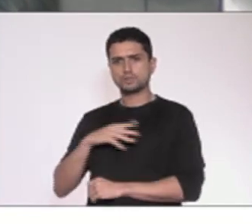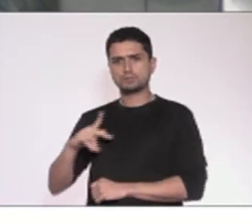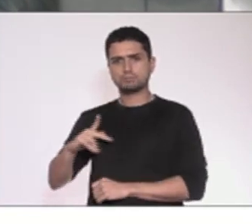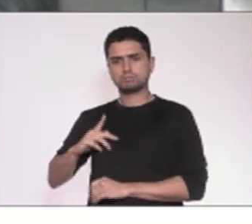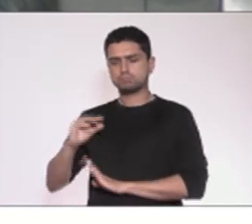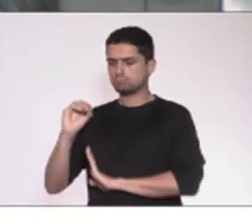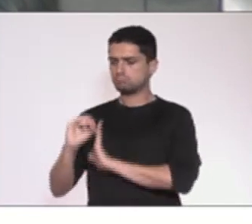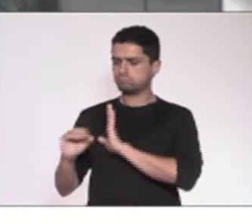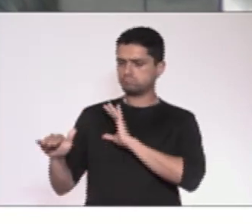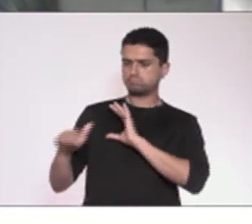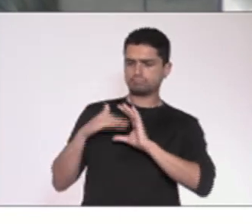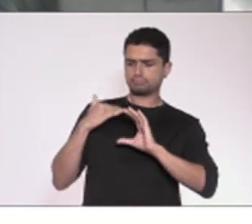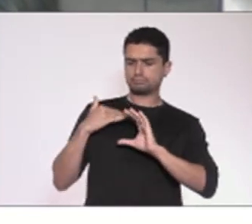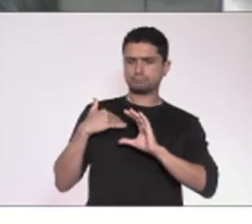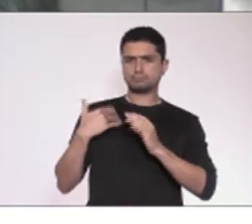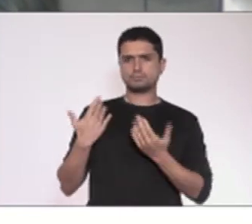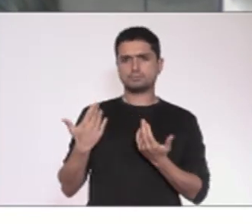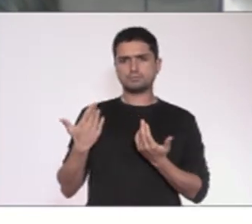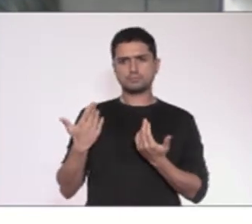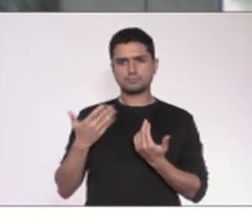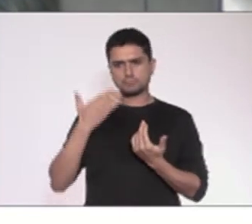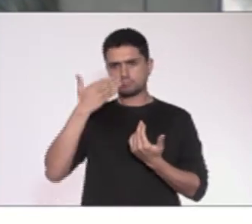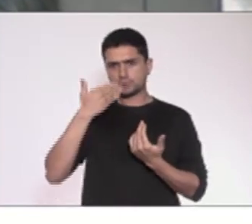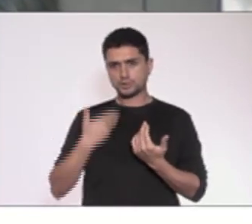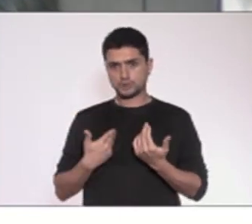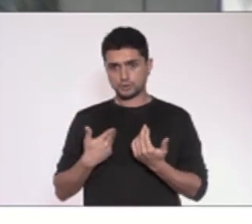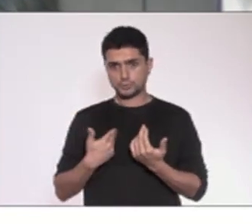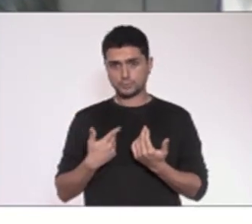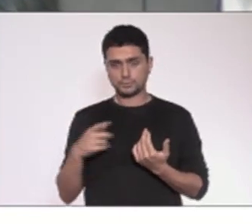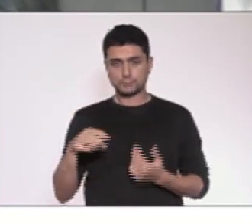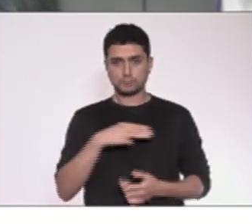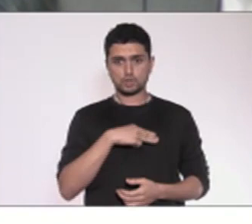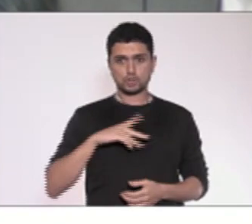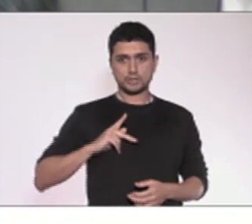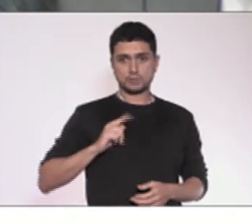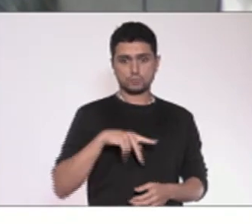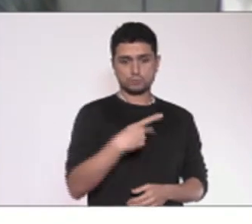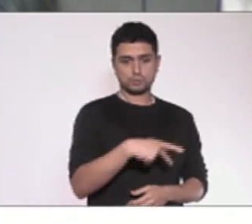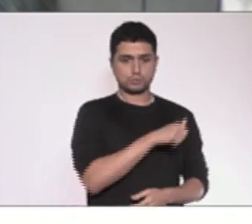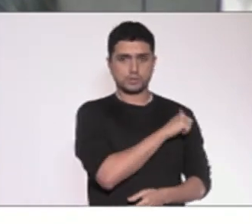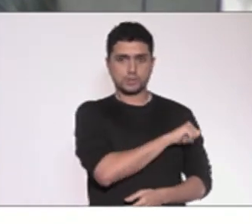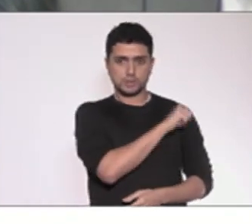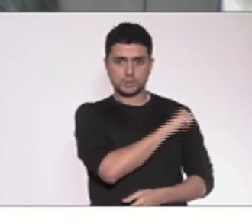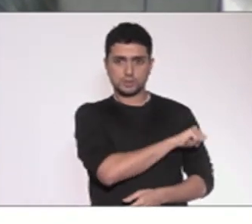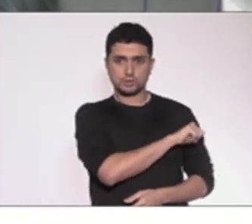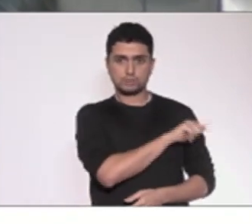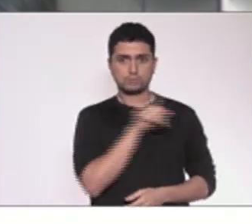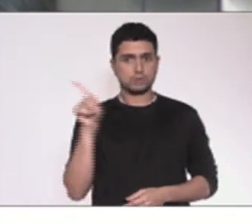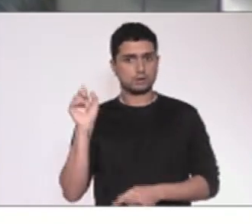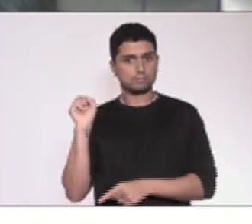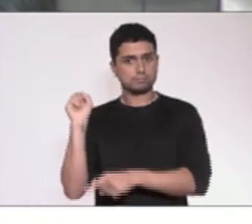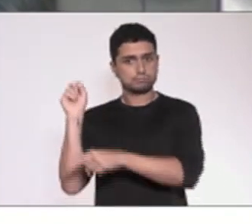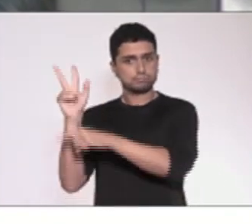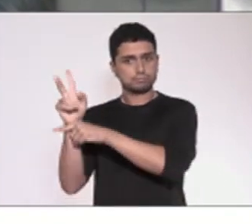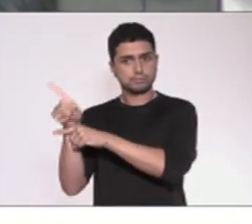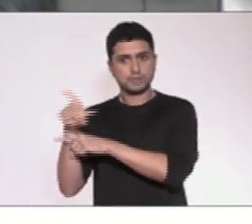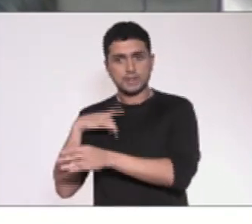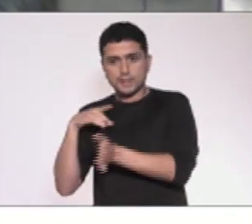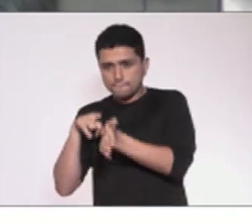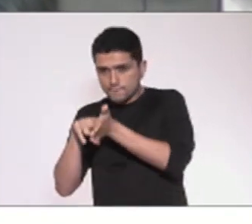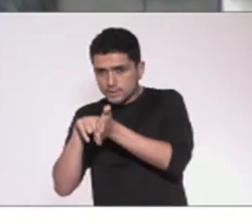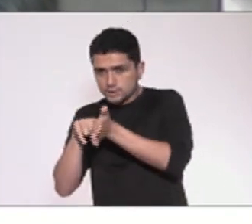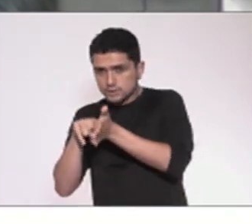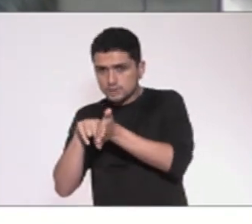Federal sugerindo que o Ministério Público do Rio de Janeiro assumisse as investigações